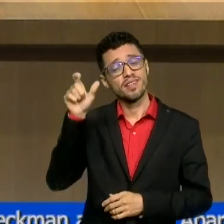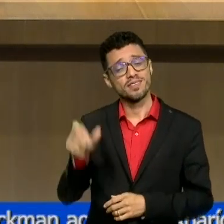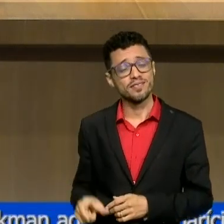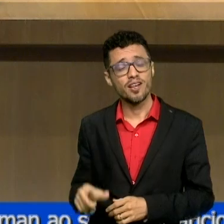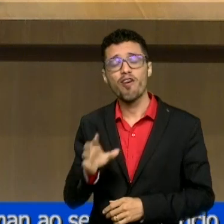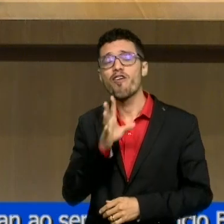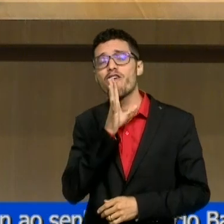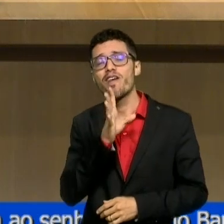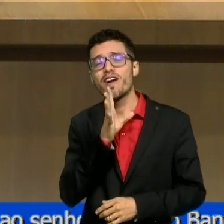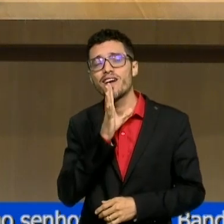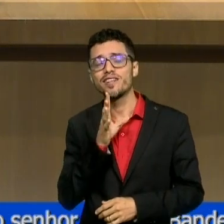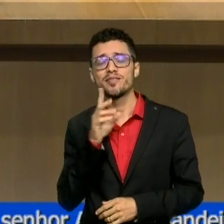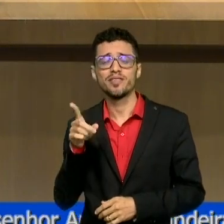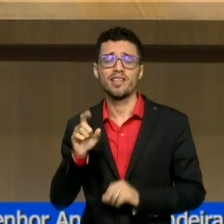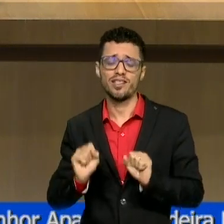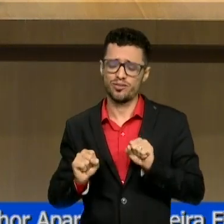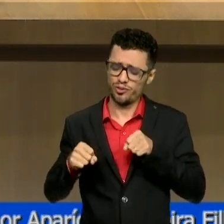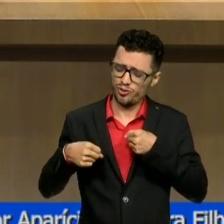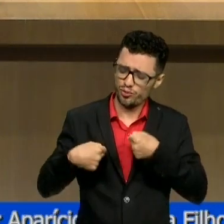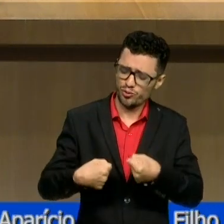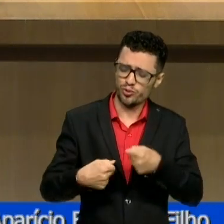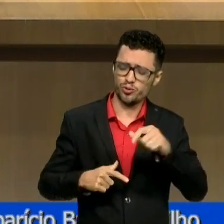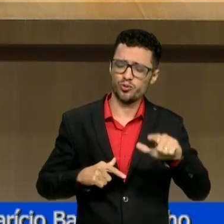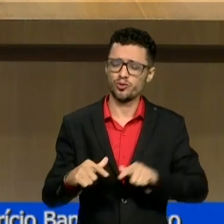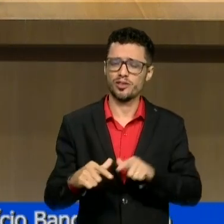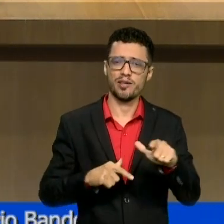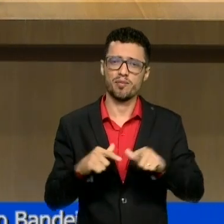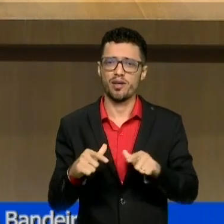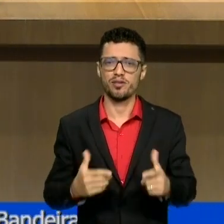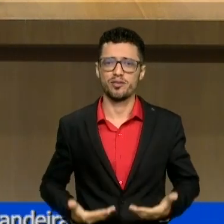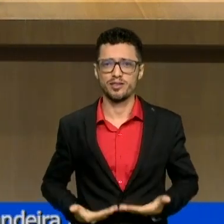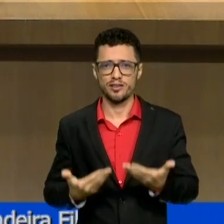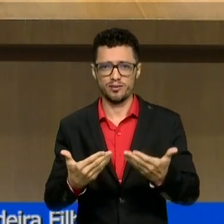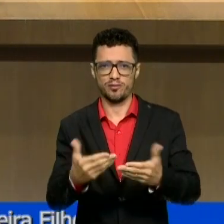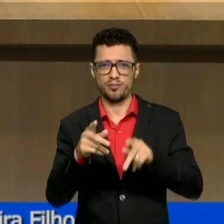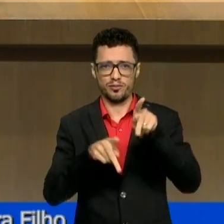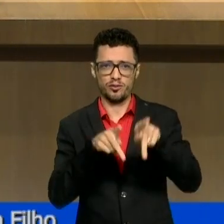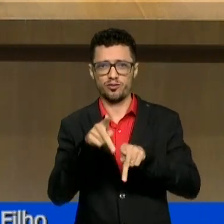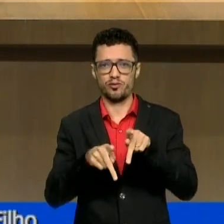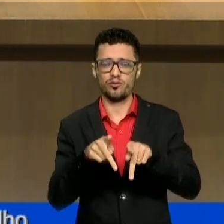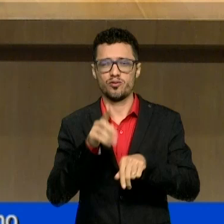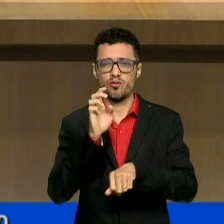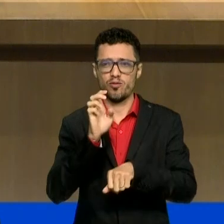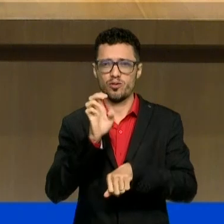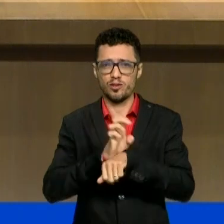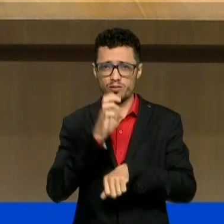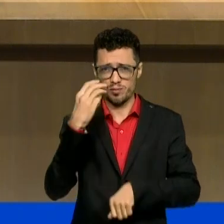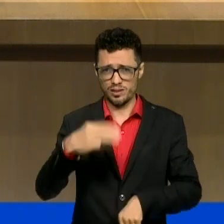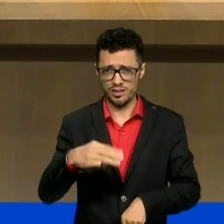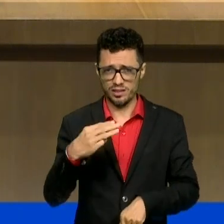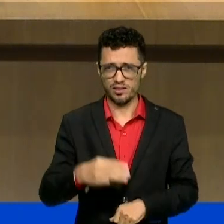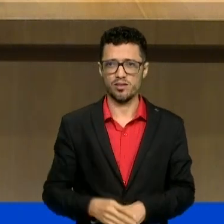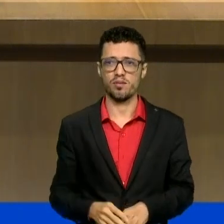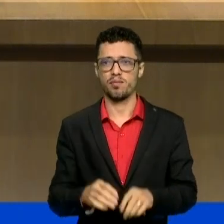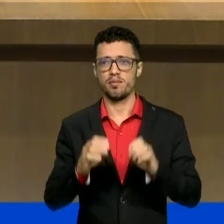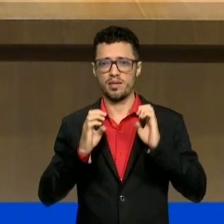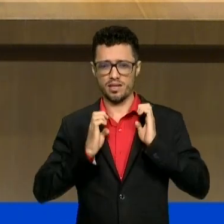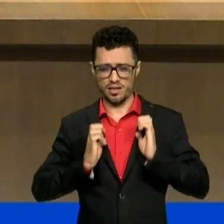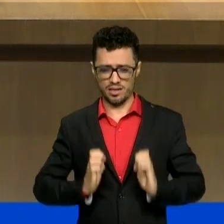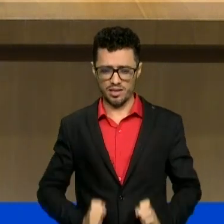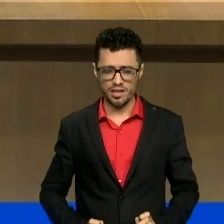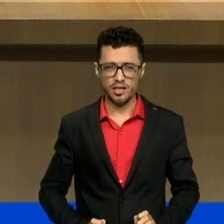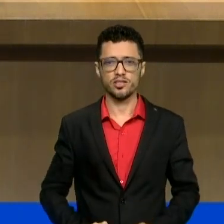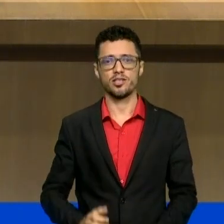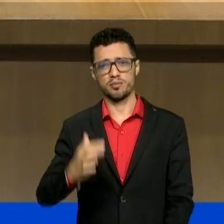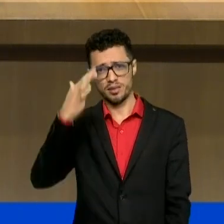reconhecido por sua dedicação ao trabalho e ao povo do Maranhão, por sua ética e por sua capacidade